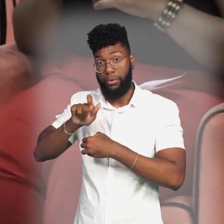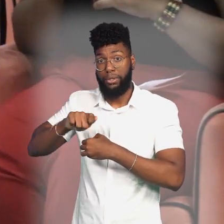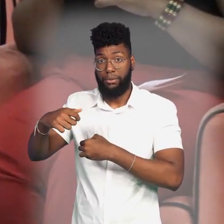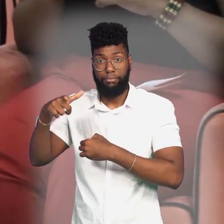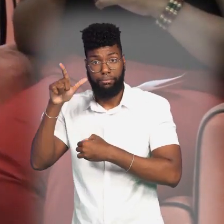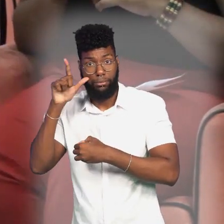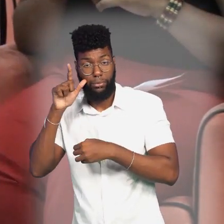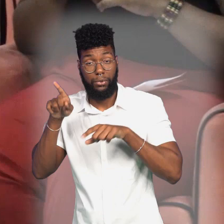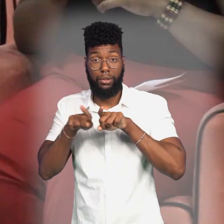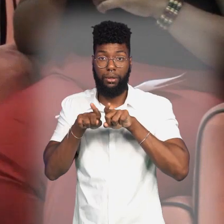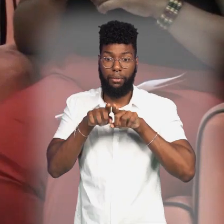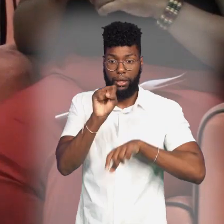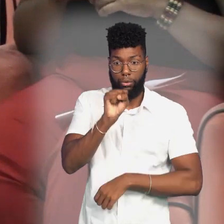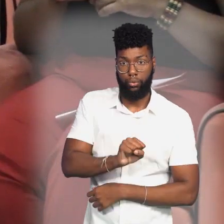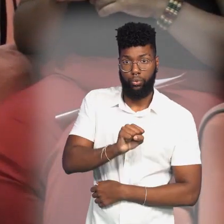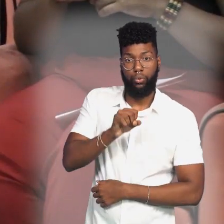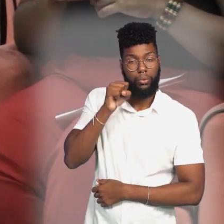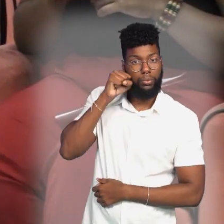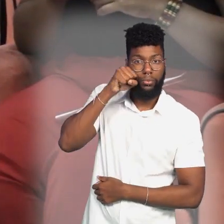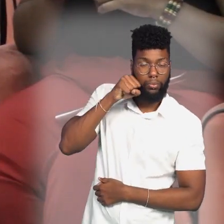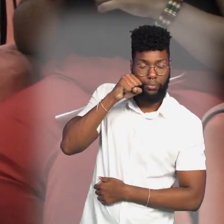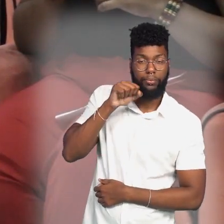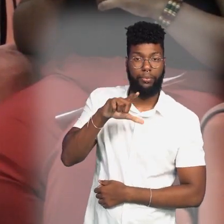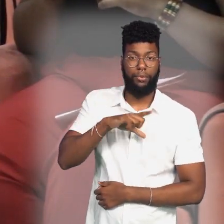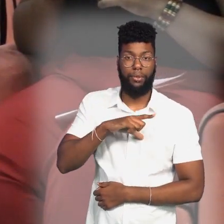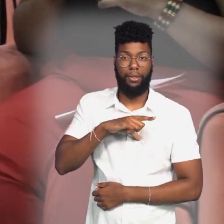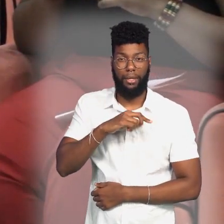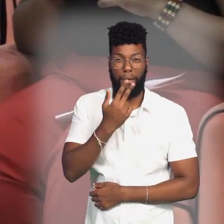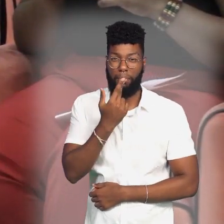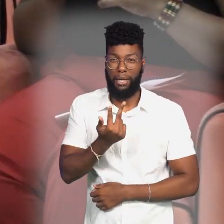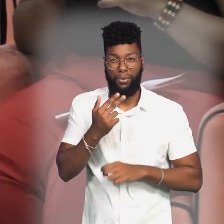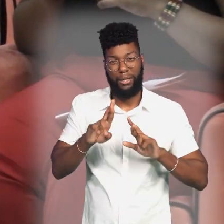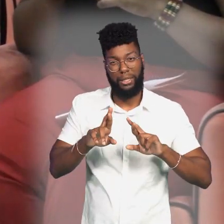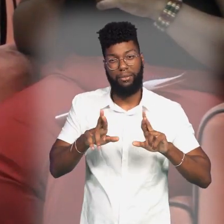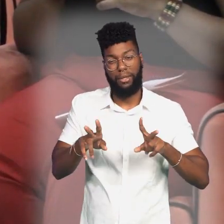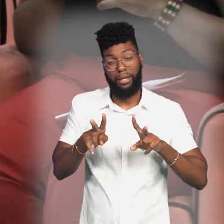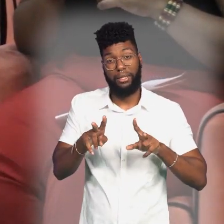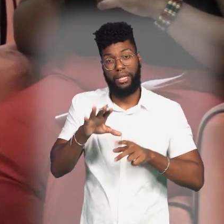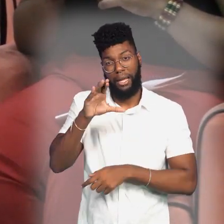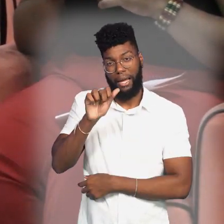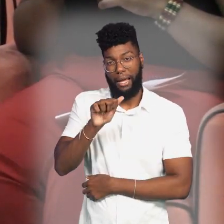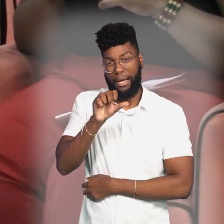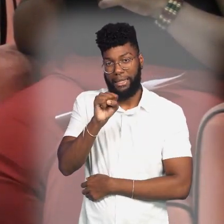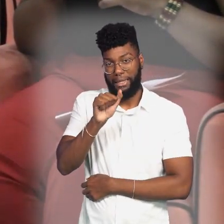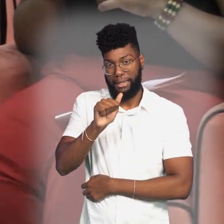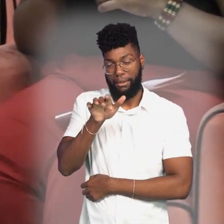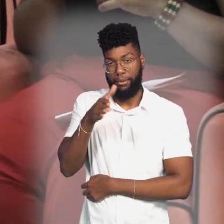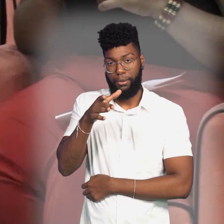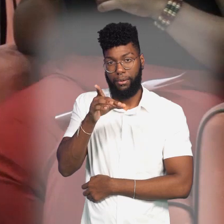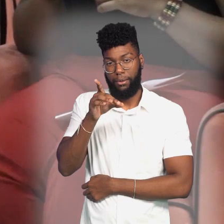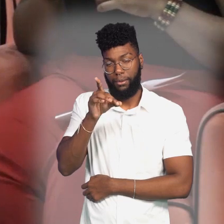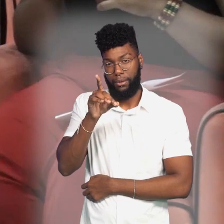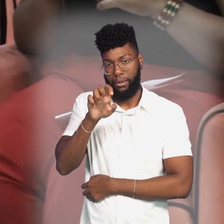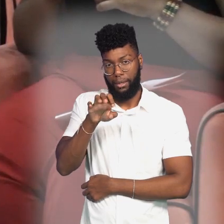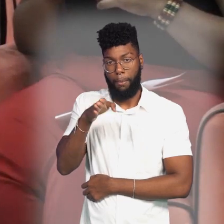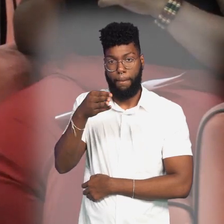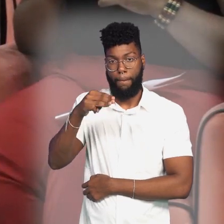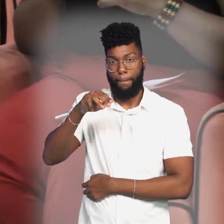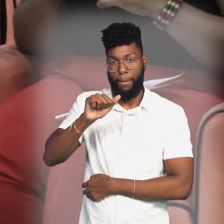sul do Senegal passa a se chamar em creole Casa de Mansa, quer dizer Casa